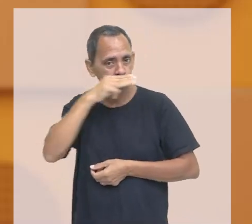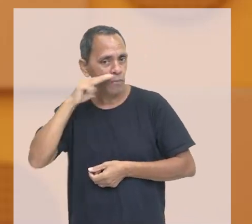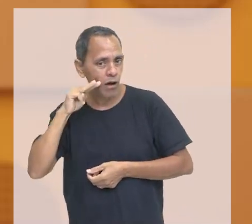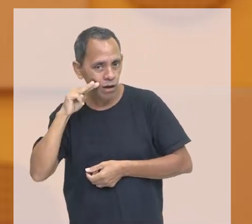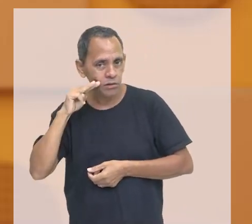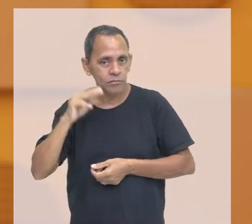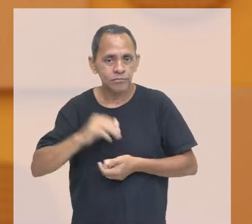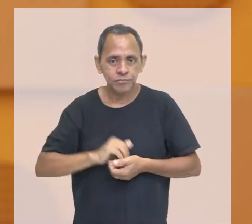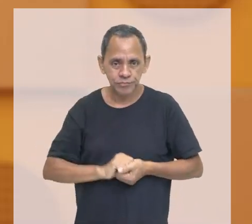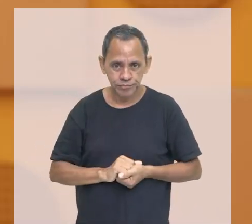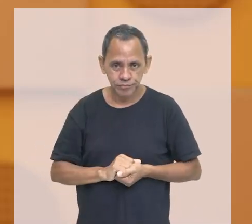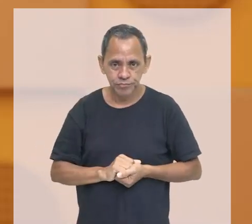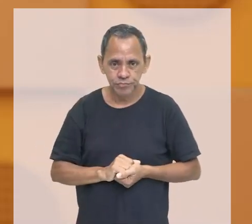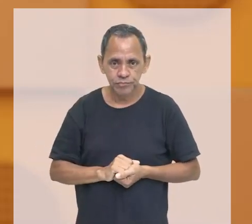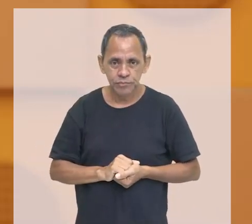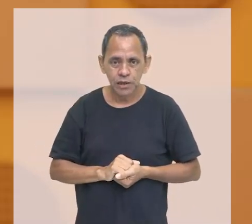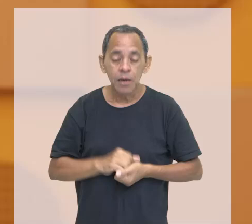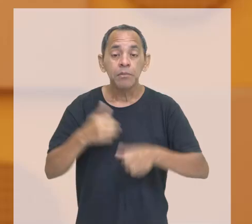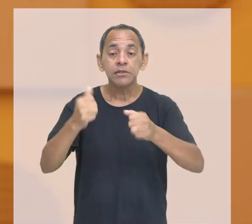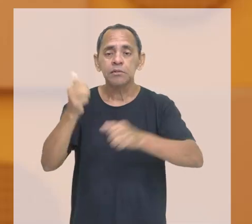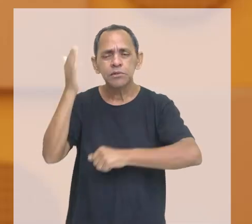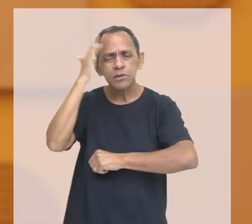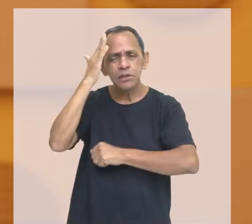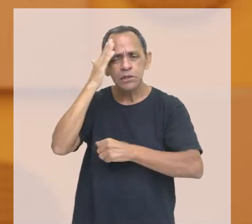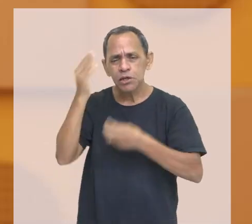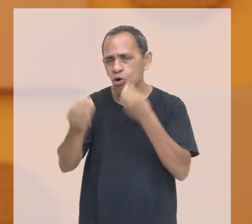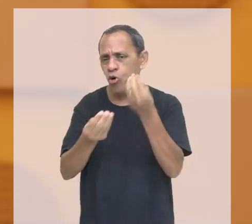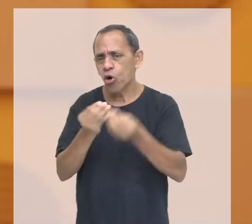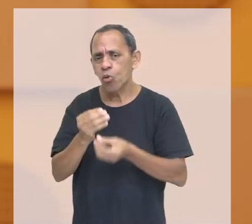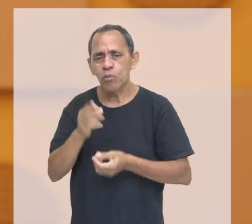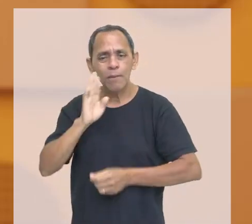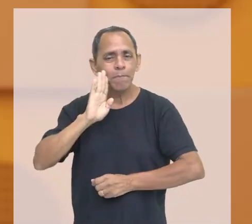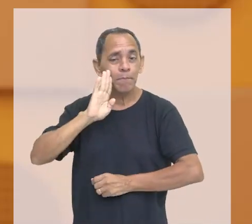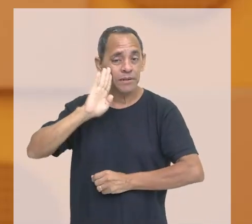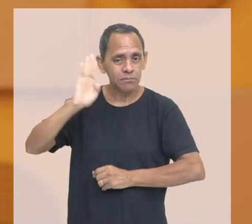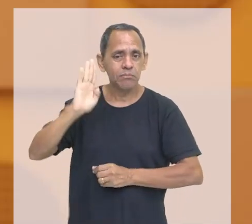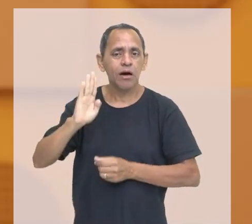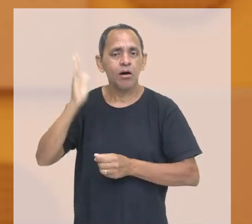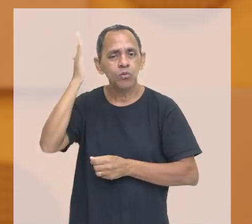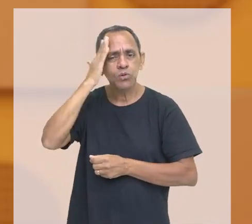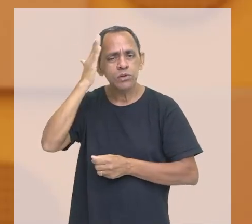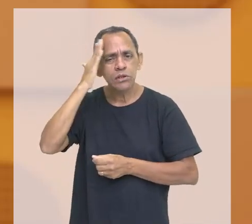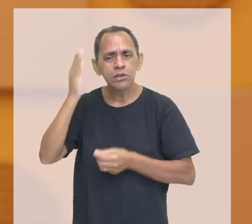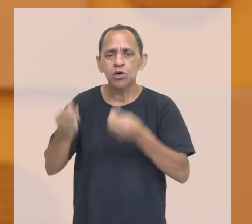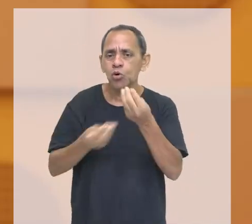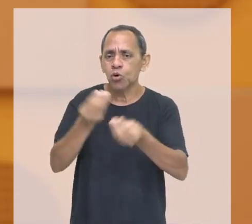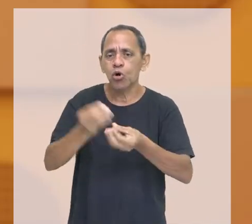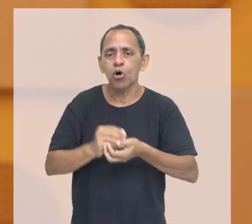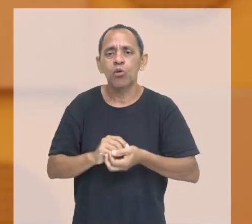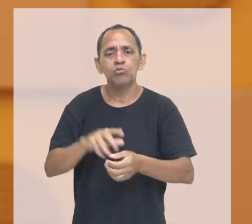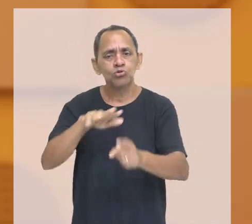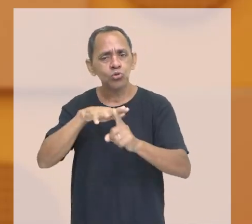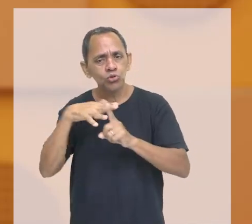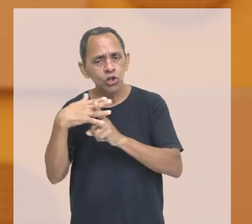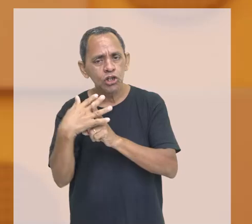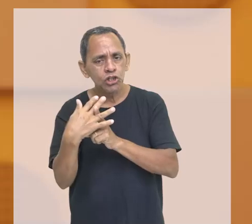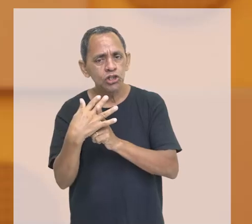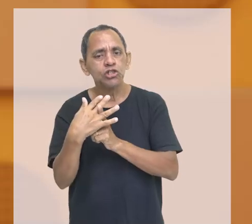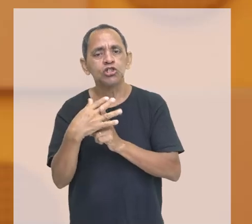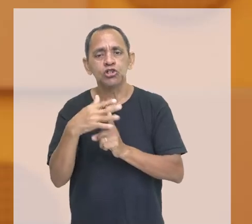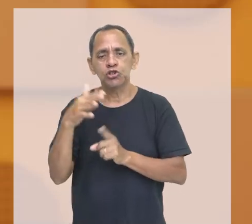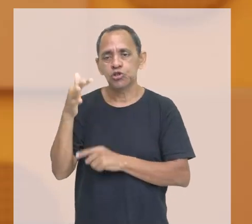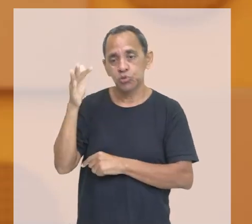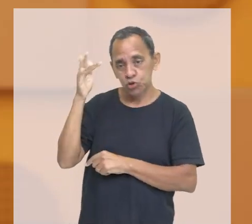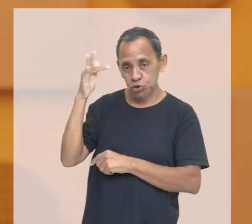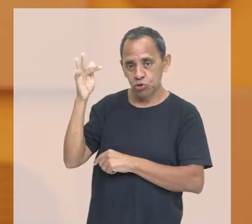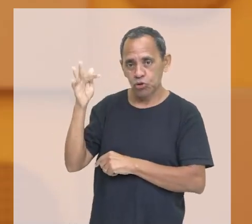ali do Karl Marx. Para a gente entender a Revolução Russa, é fundamental que a gente entenda um pouquinho sobre o socialismo de